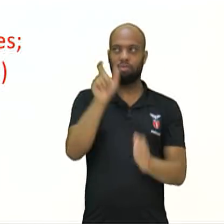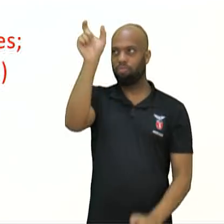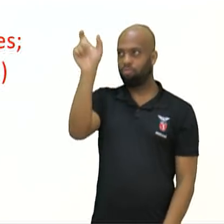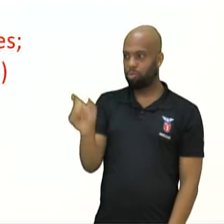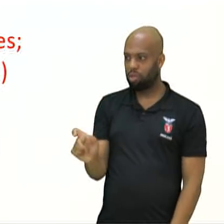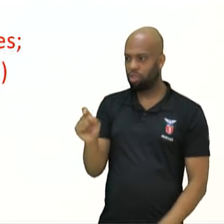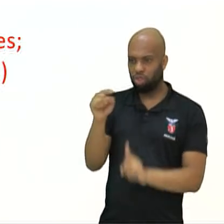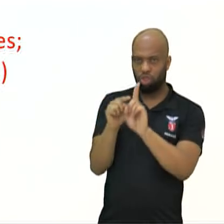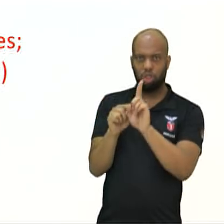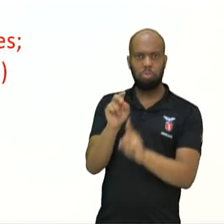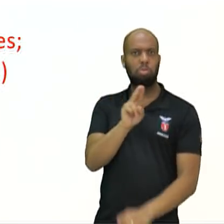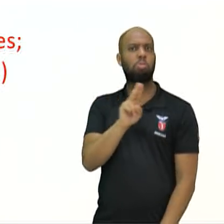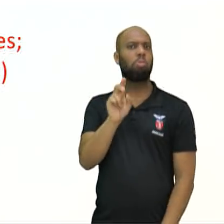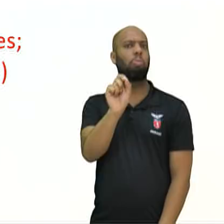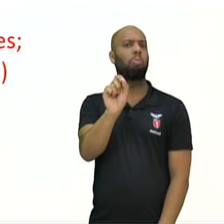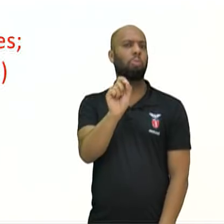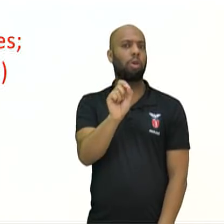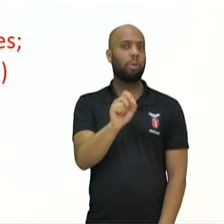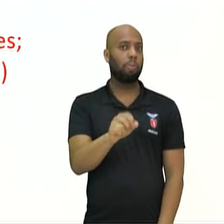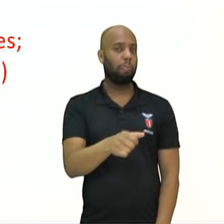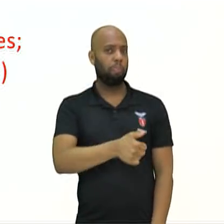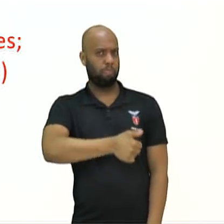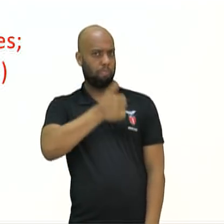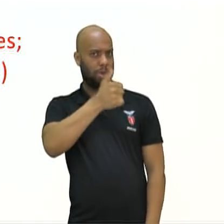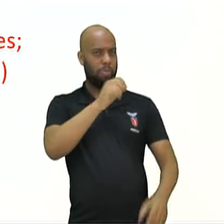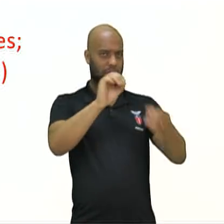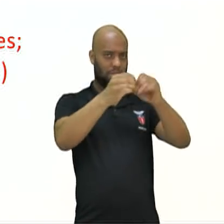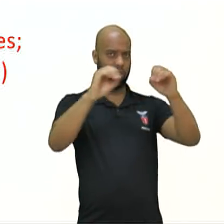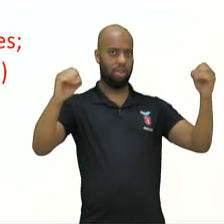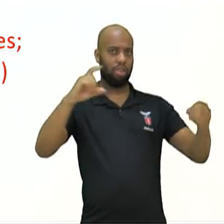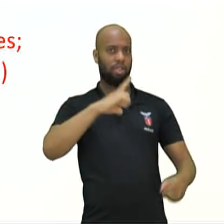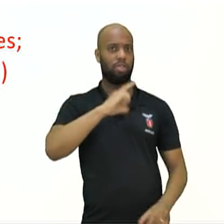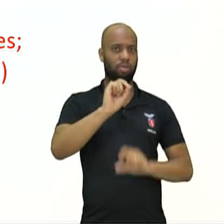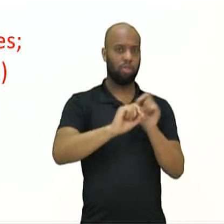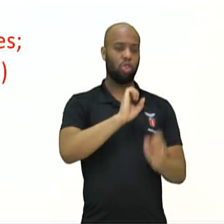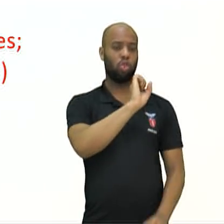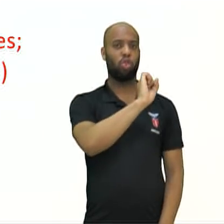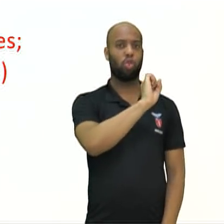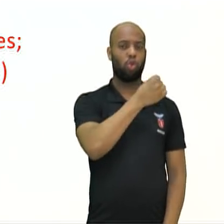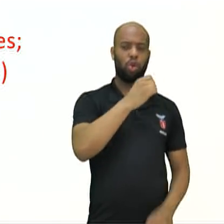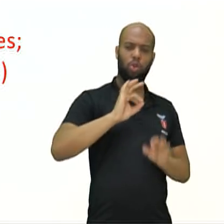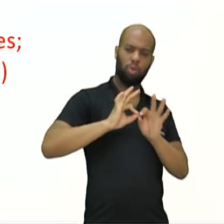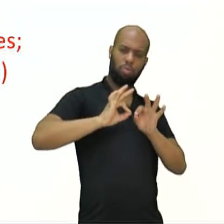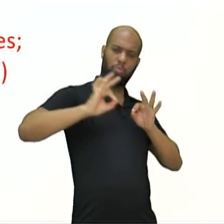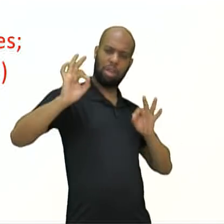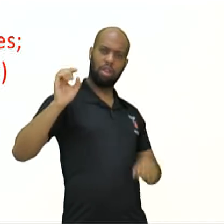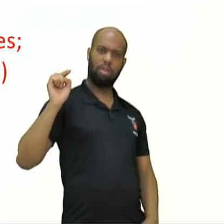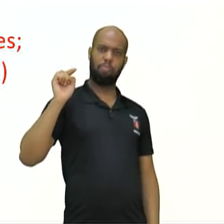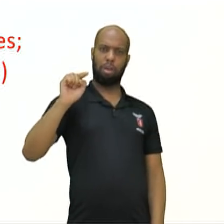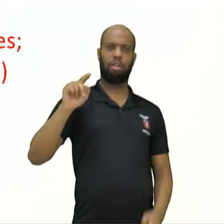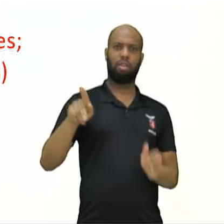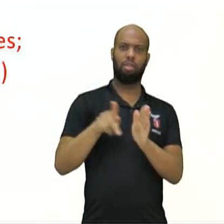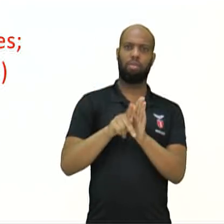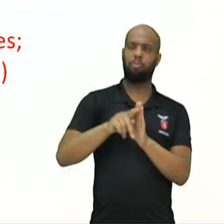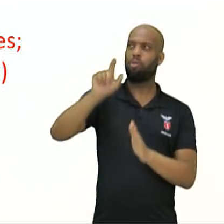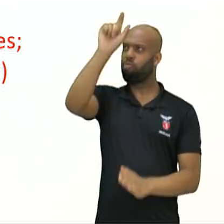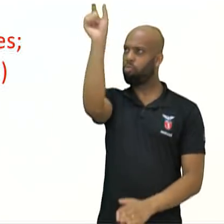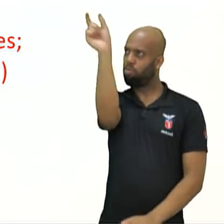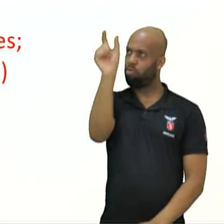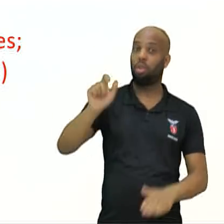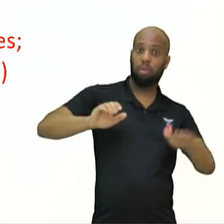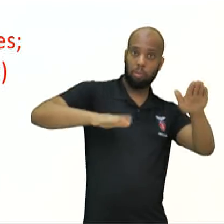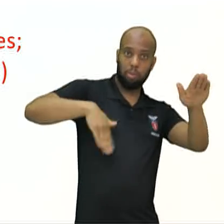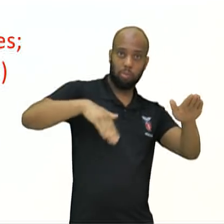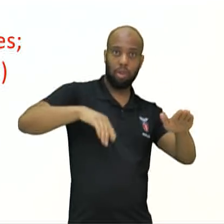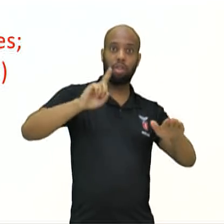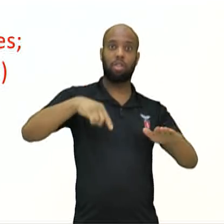cada uma delas. Então, a primeira oração, pois tem 8.000 quilômetros de costa, né?